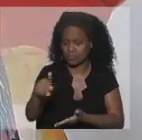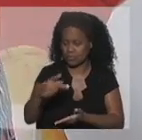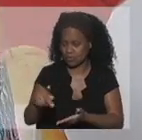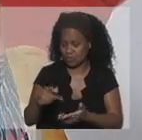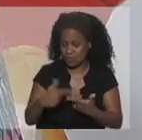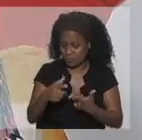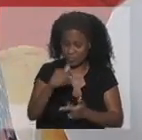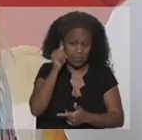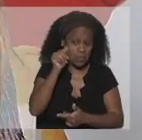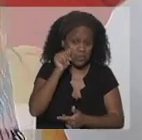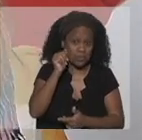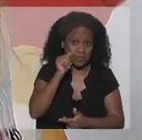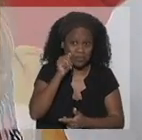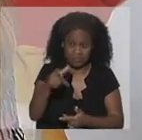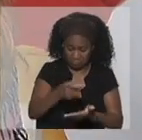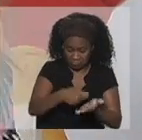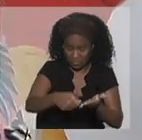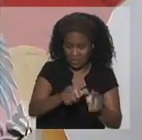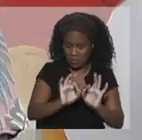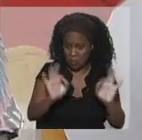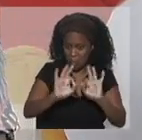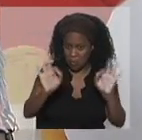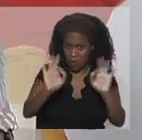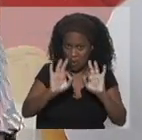mulher, mas você escreve muito bem para uma mulher.